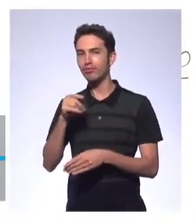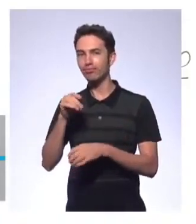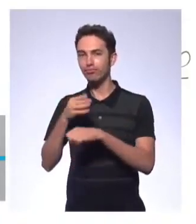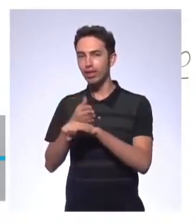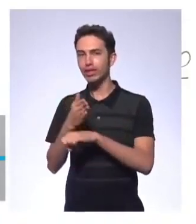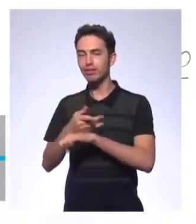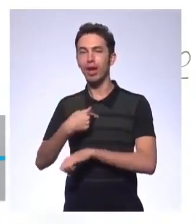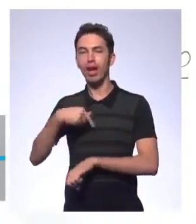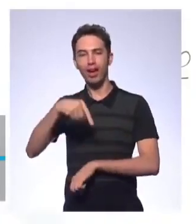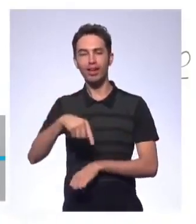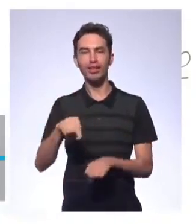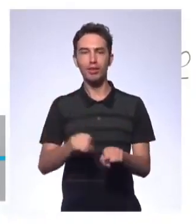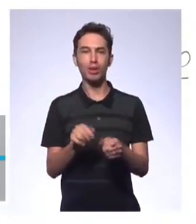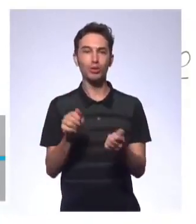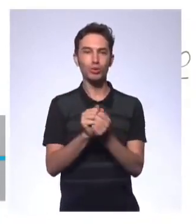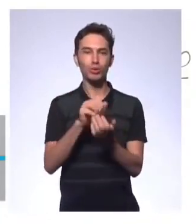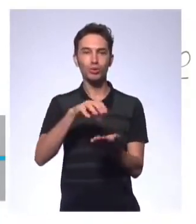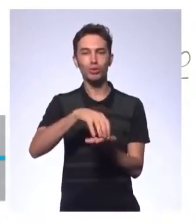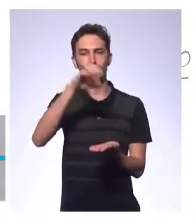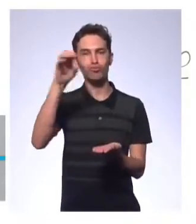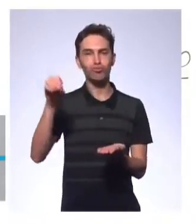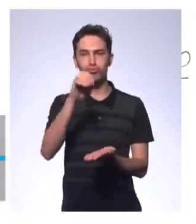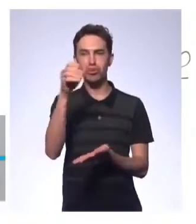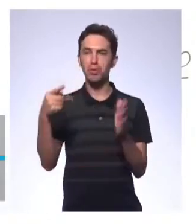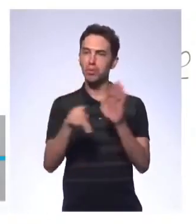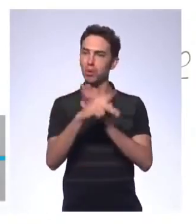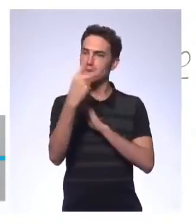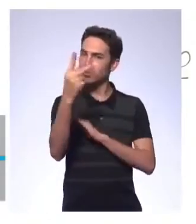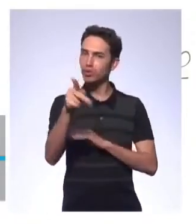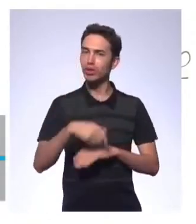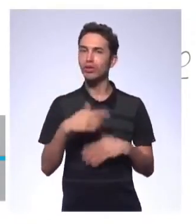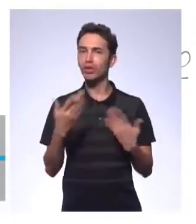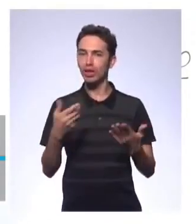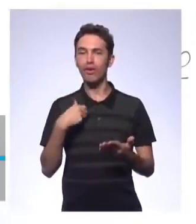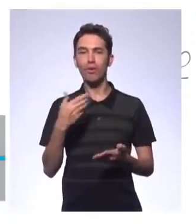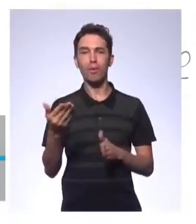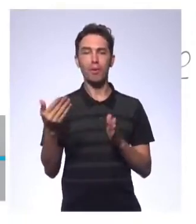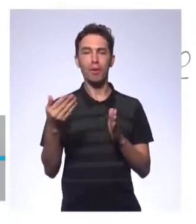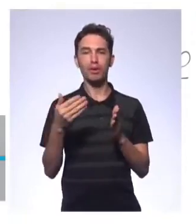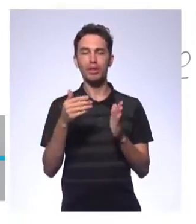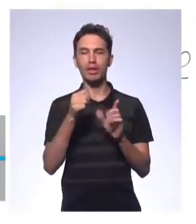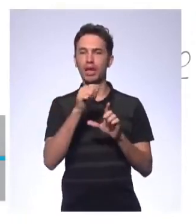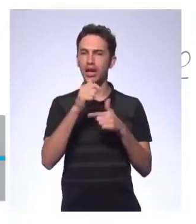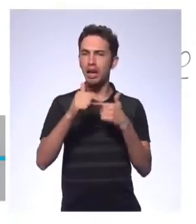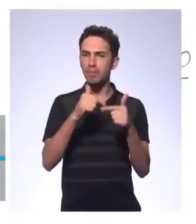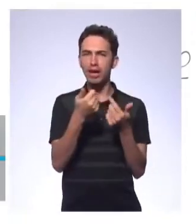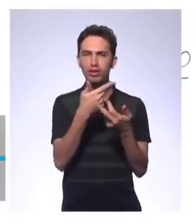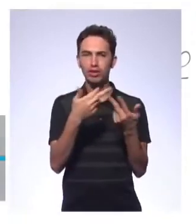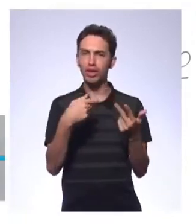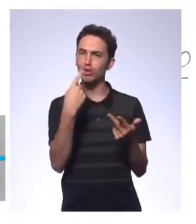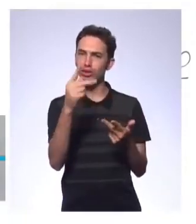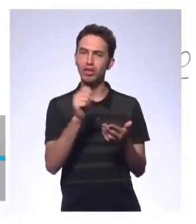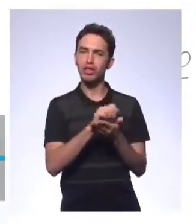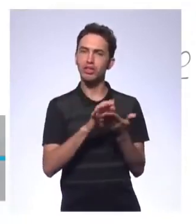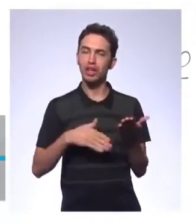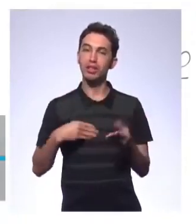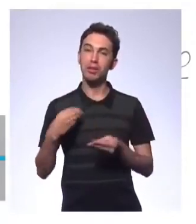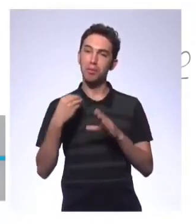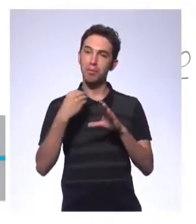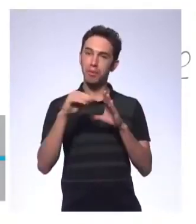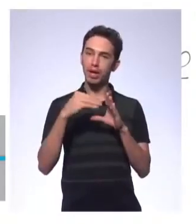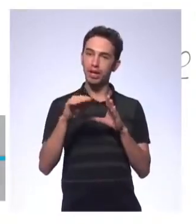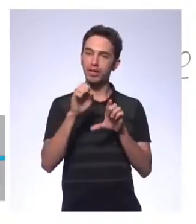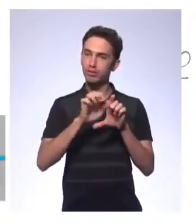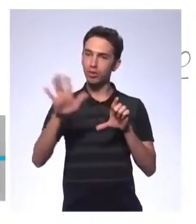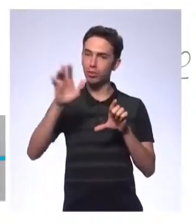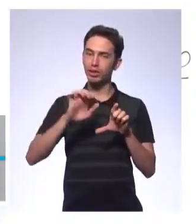bem? Aqui é o centro de mídia de vocês. Ocupem, né, esses espaços, mandem seus trabalhos e fiquem à vontade para a aula de hoje. Vou